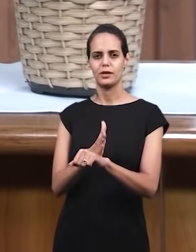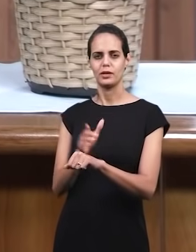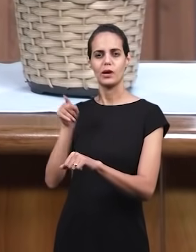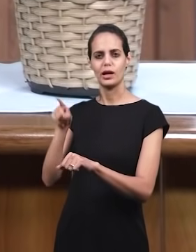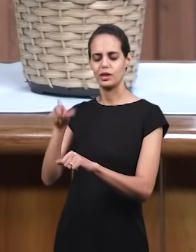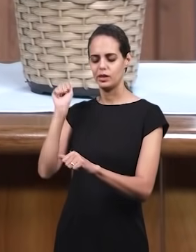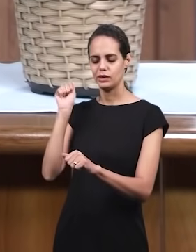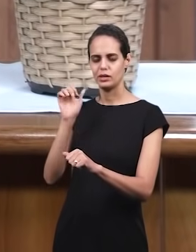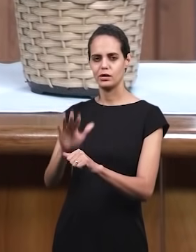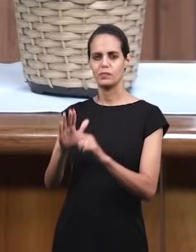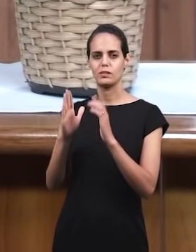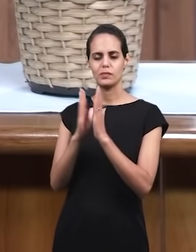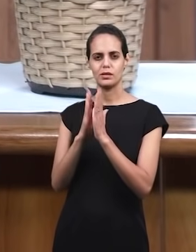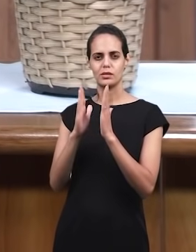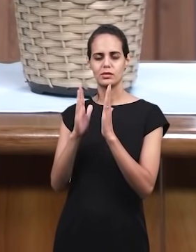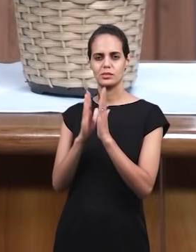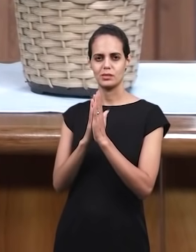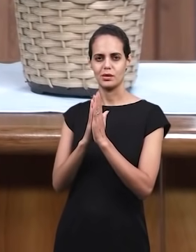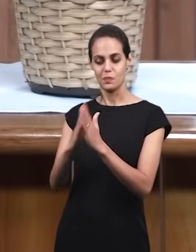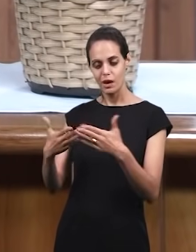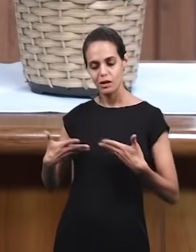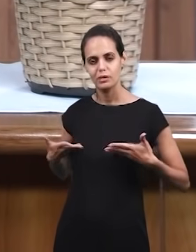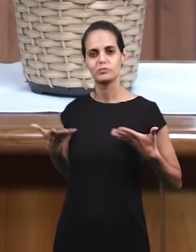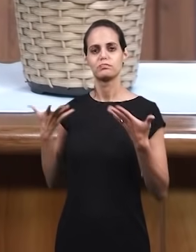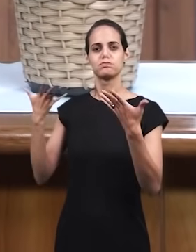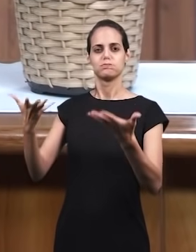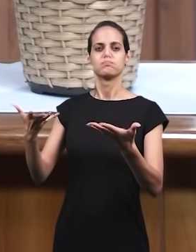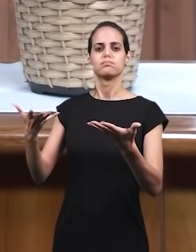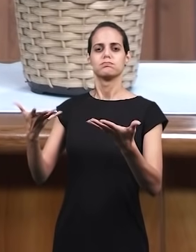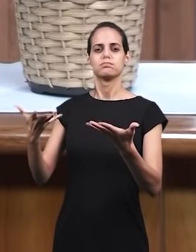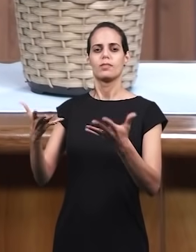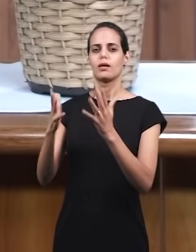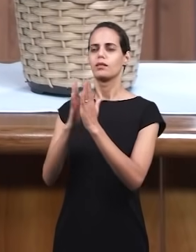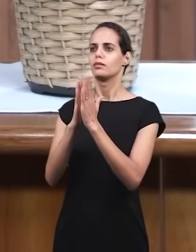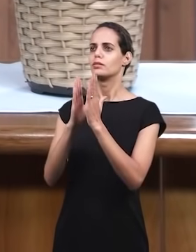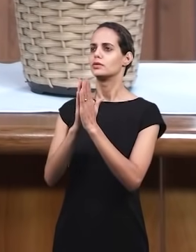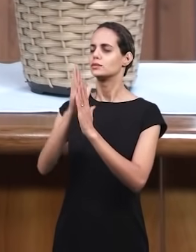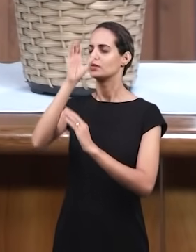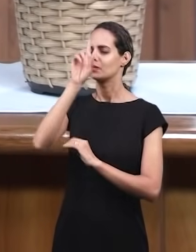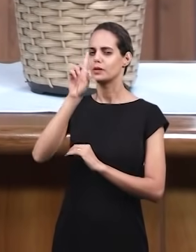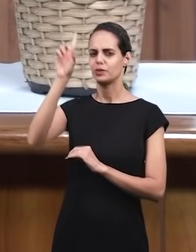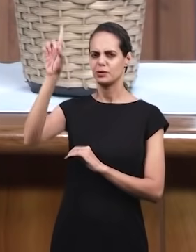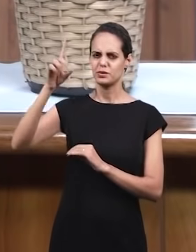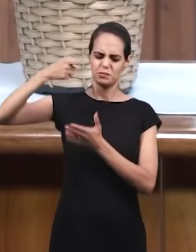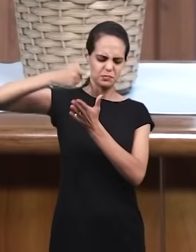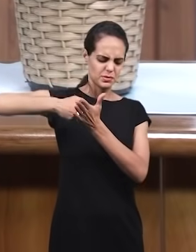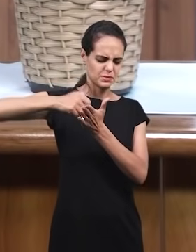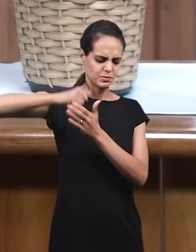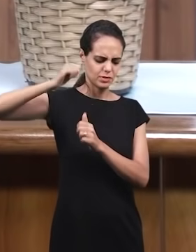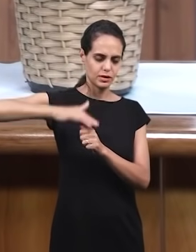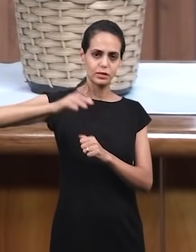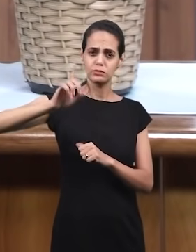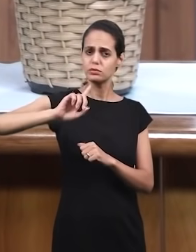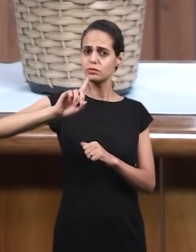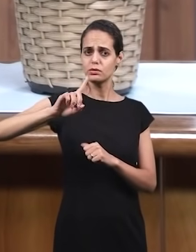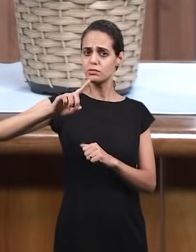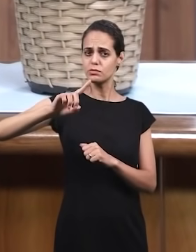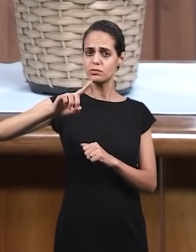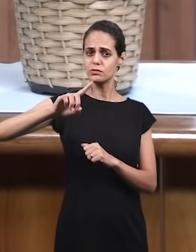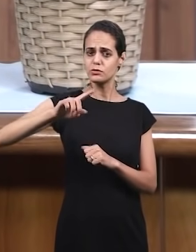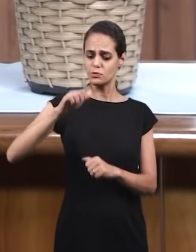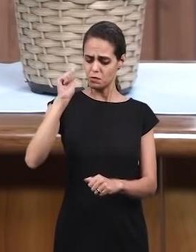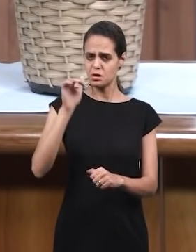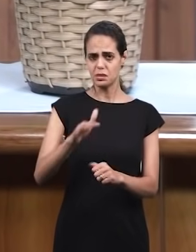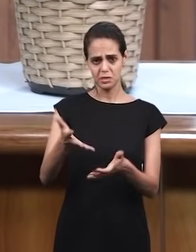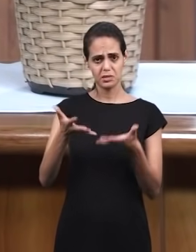oração espontânea, não foi Deus que cobrou dela, mas ela que ofereceu a Deus. Ela orou, nós podemos ver o seguinte: